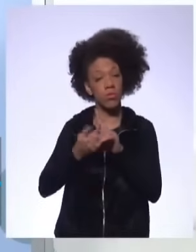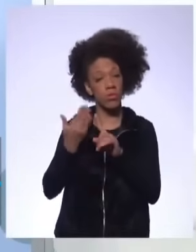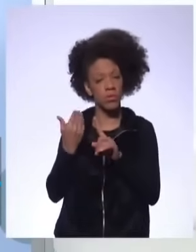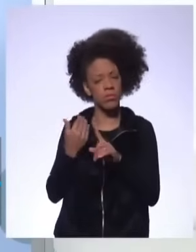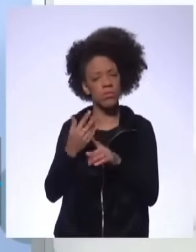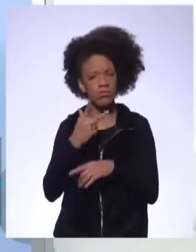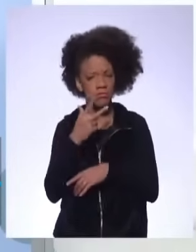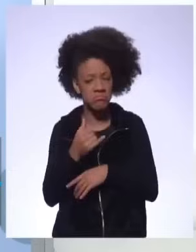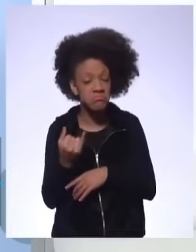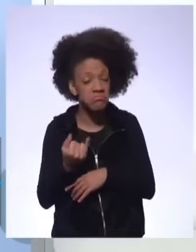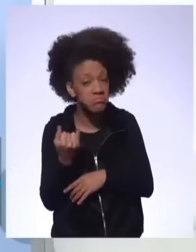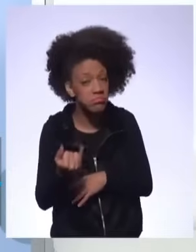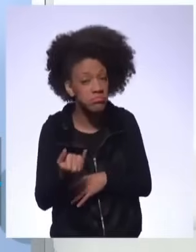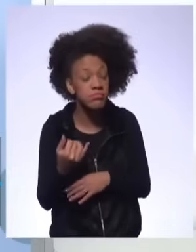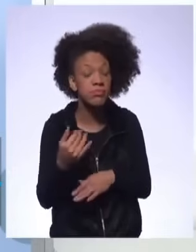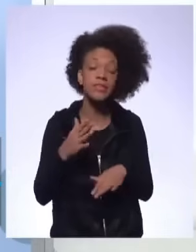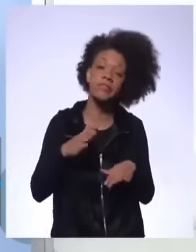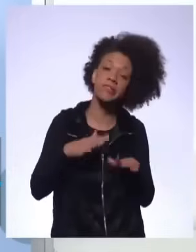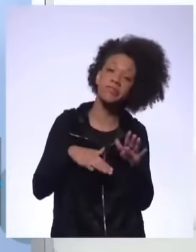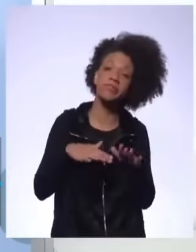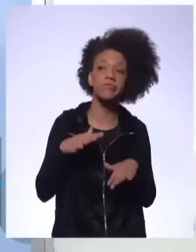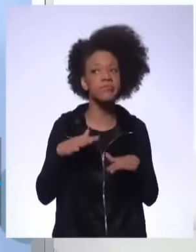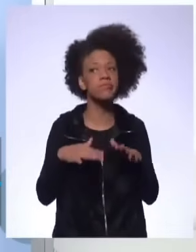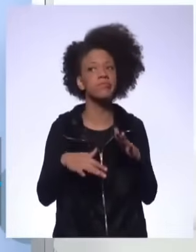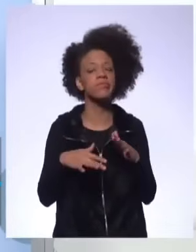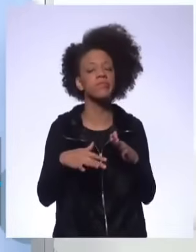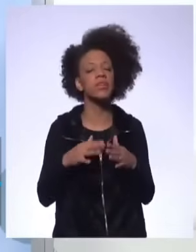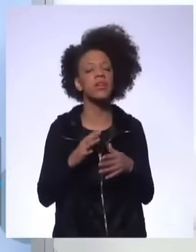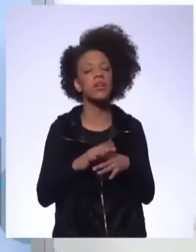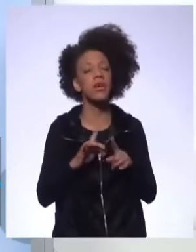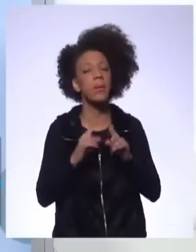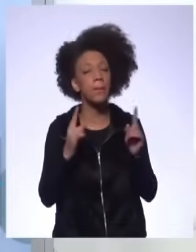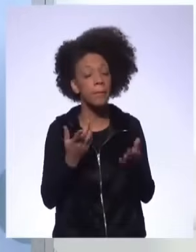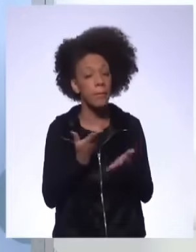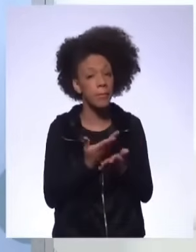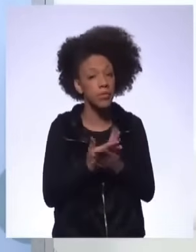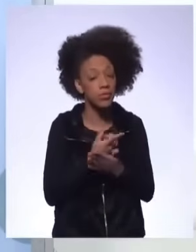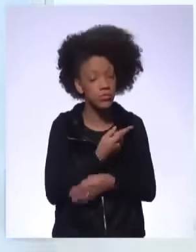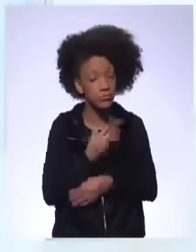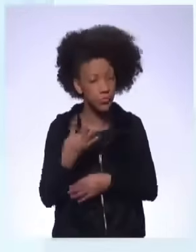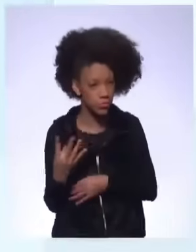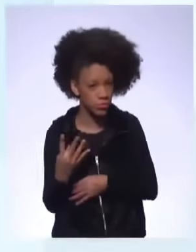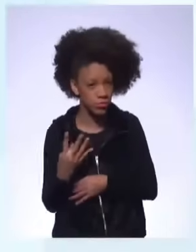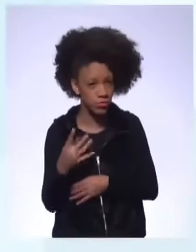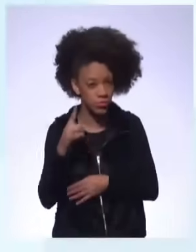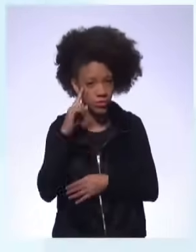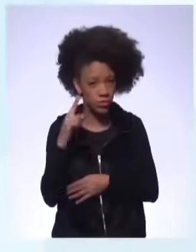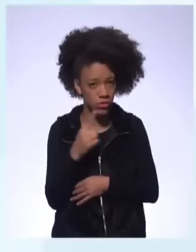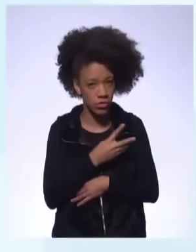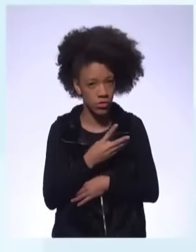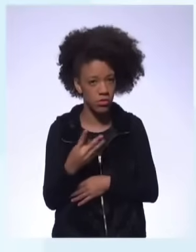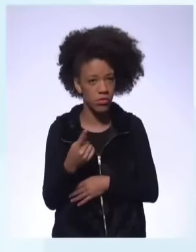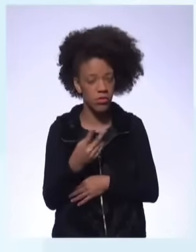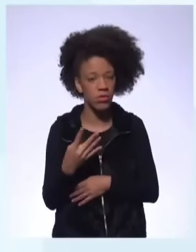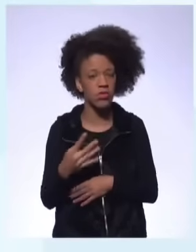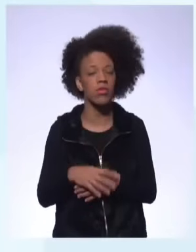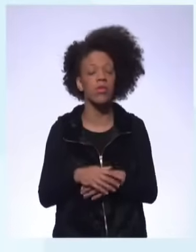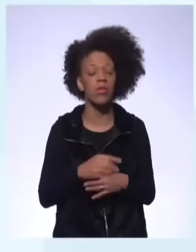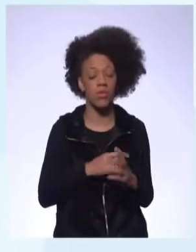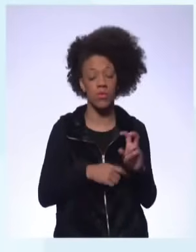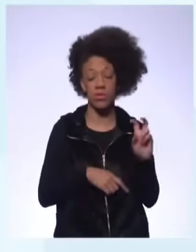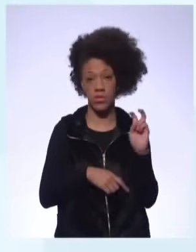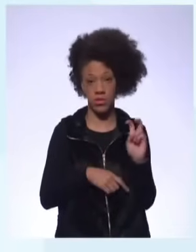gente retomar, porque talvez não tivesse ficado bem discutido. Aí, ó, na aula do dia 14, então a gente falou sobre os 5